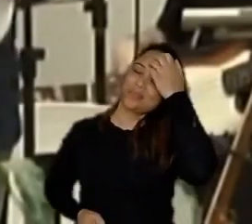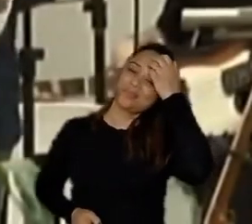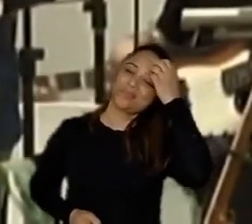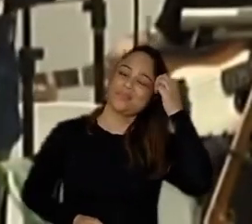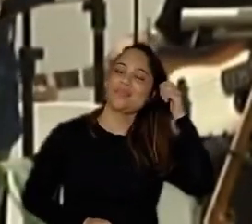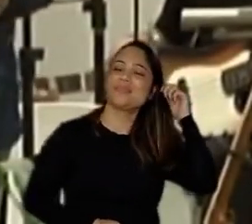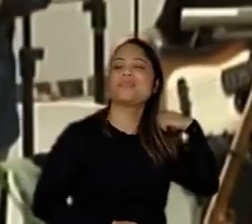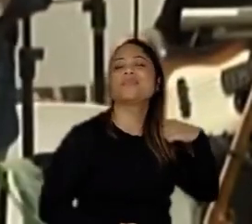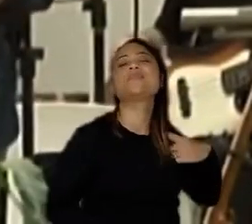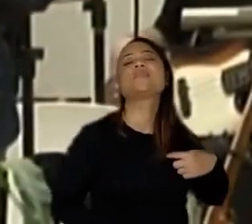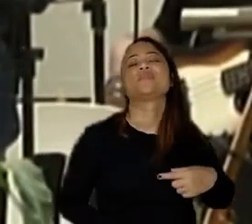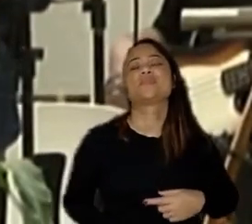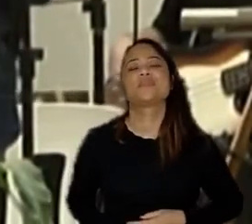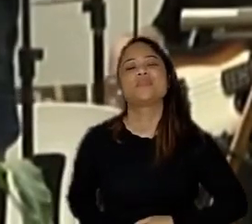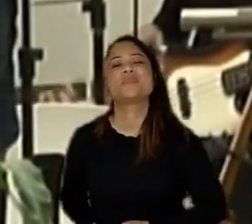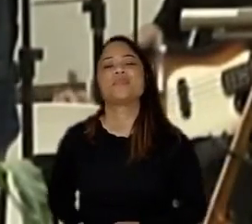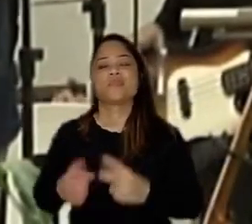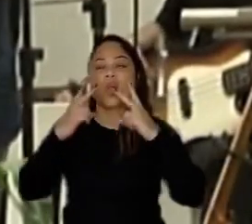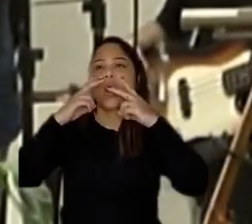Estende os braços para Ele e canta.